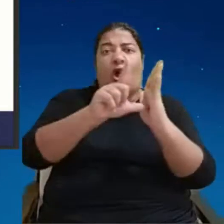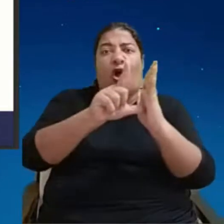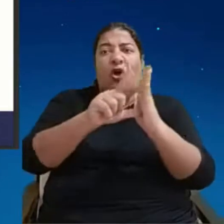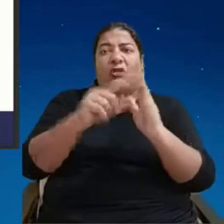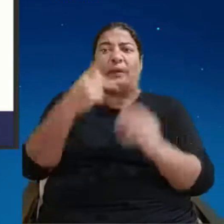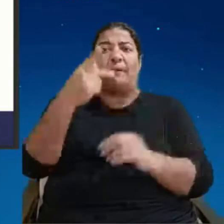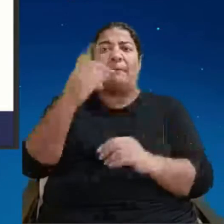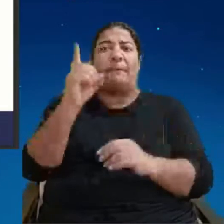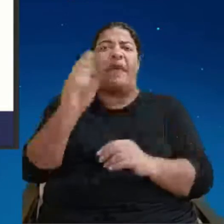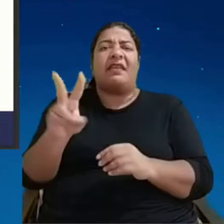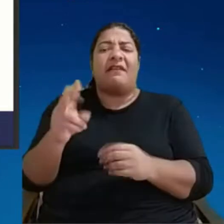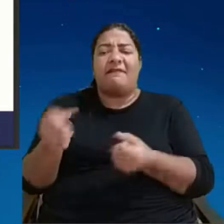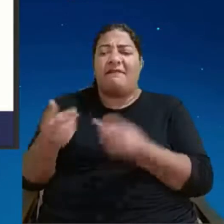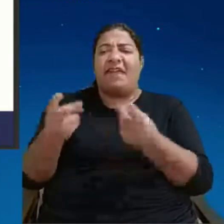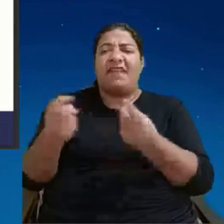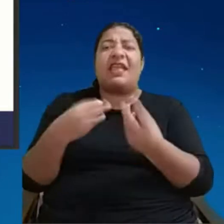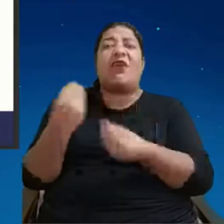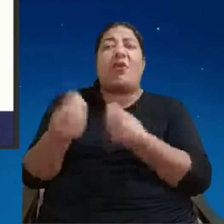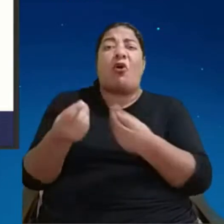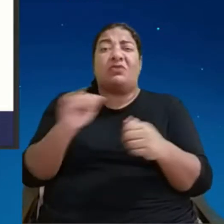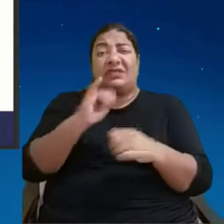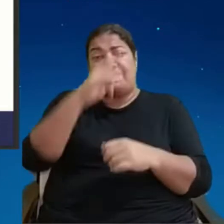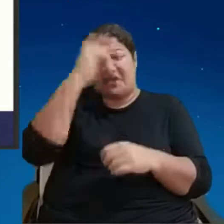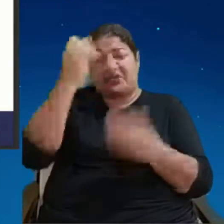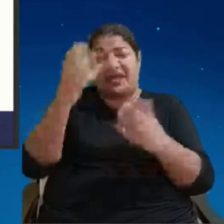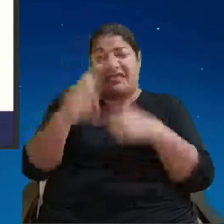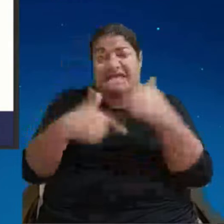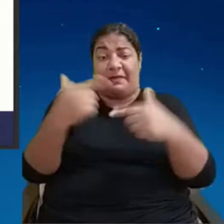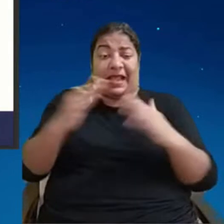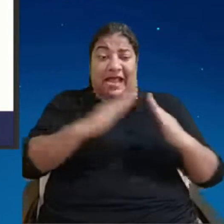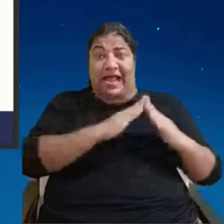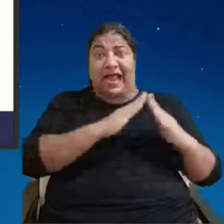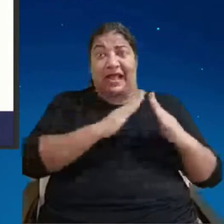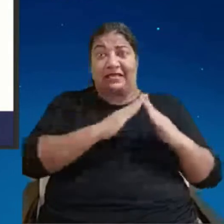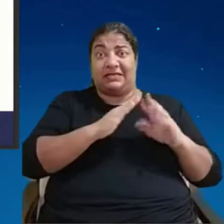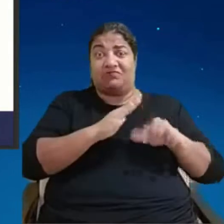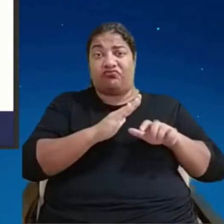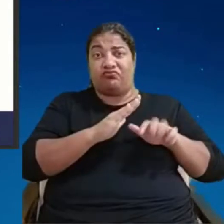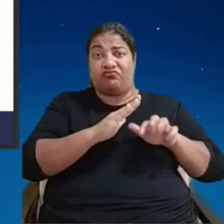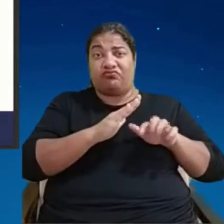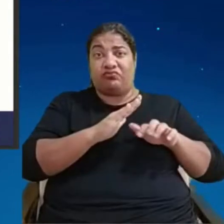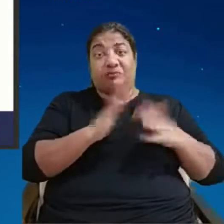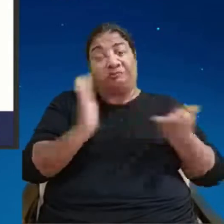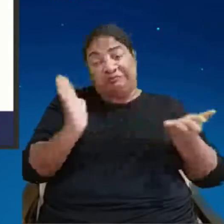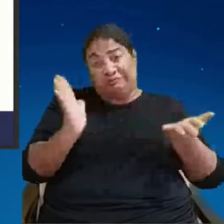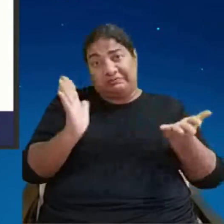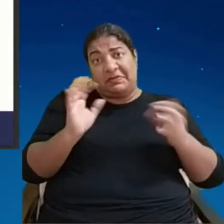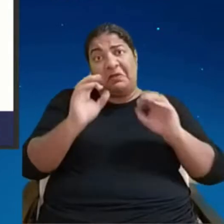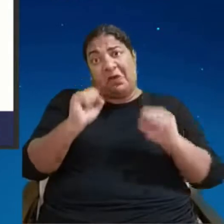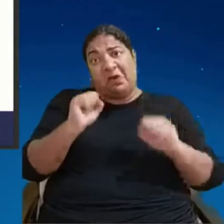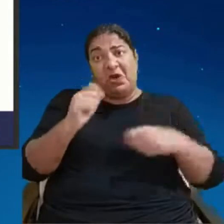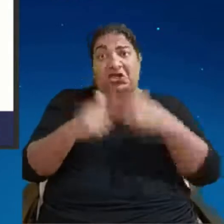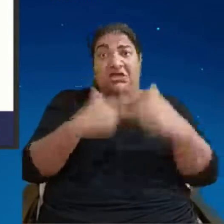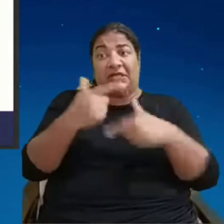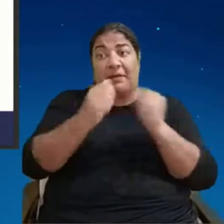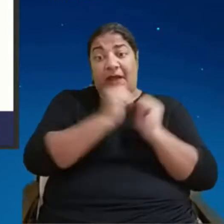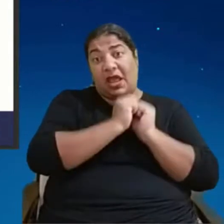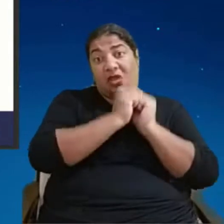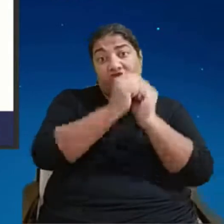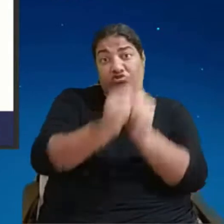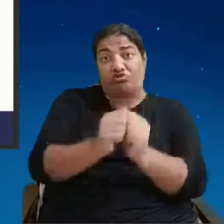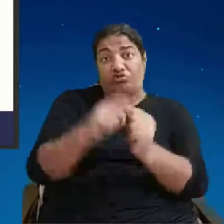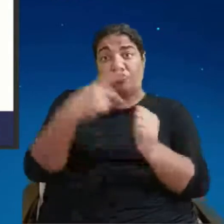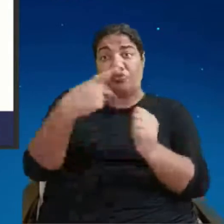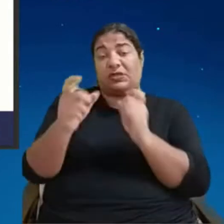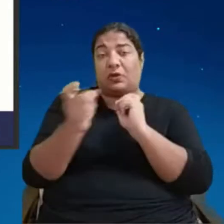trabalhar remotamente? Elas podem ser as pessoas que vão trabalhar junto do seu comitê no e-commerce. Então,